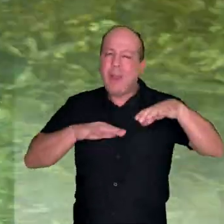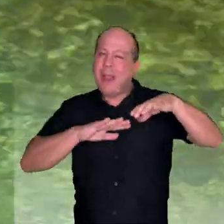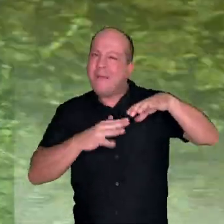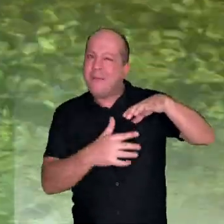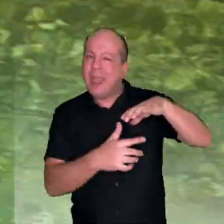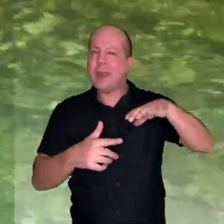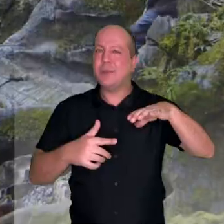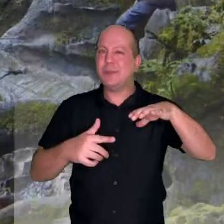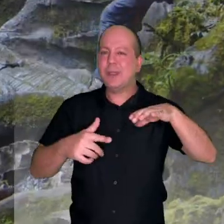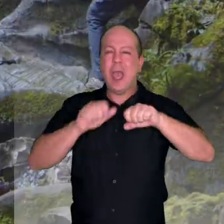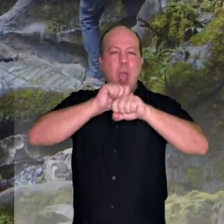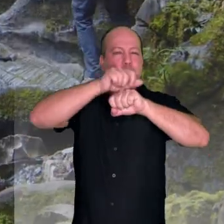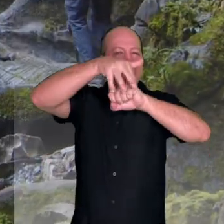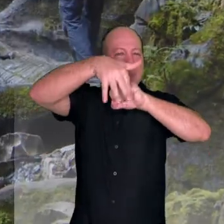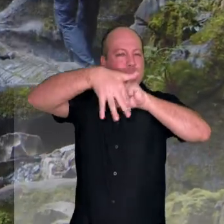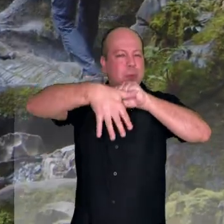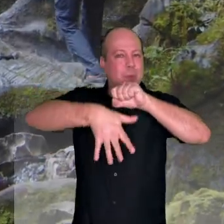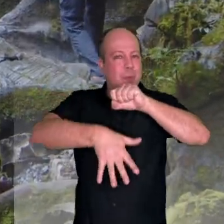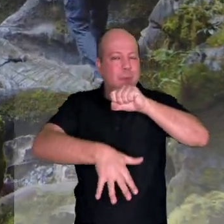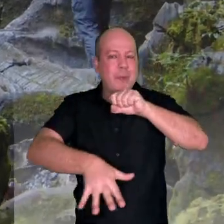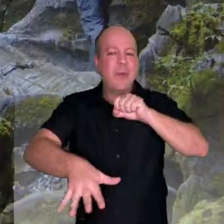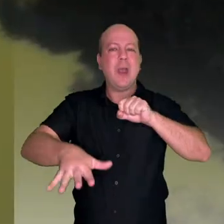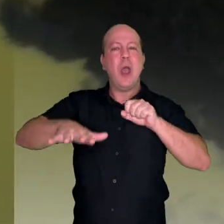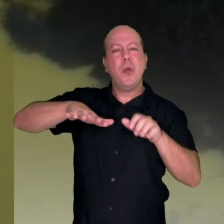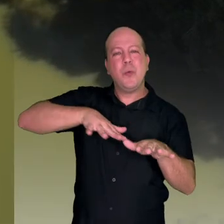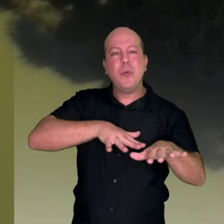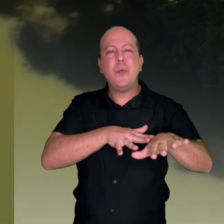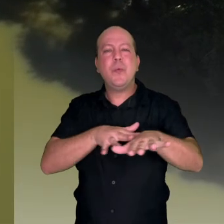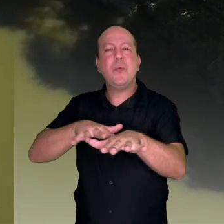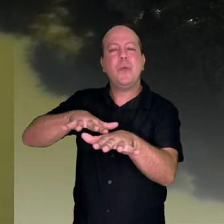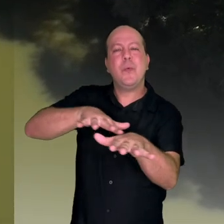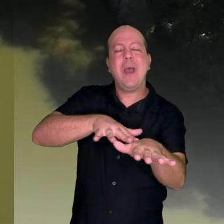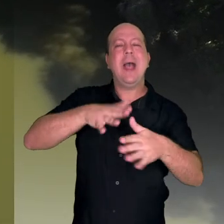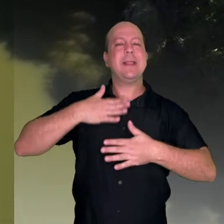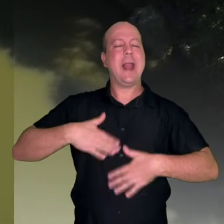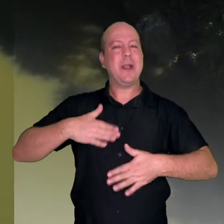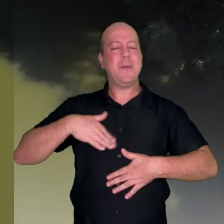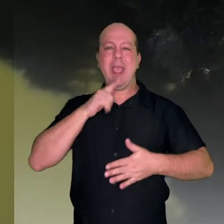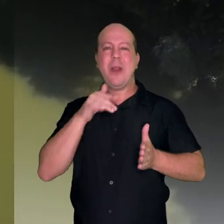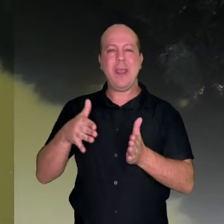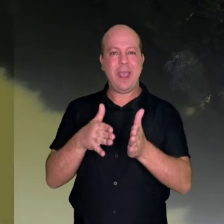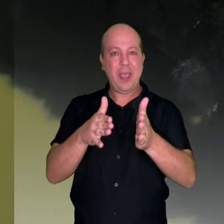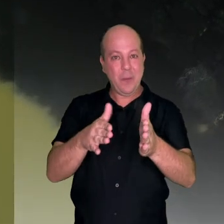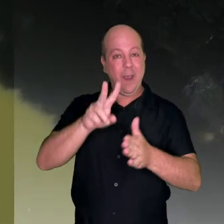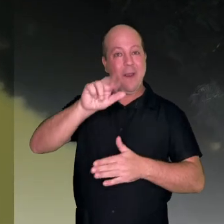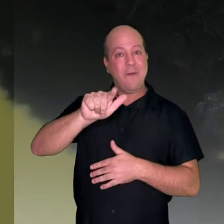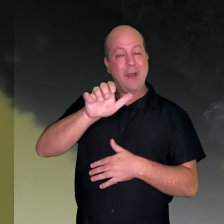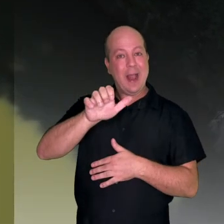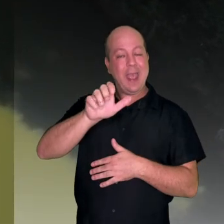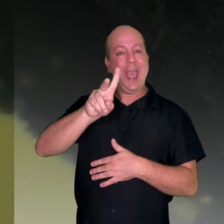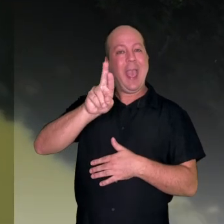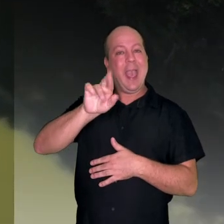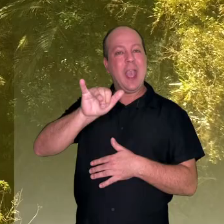suas cavernas, o sussurro de suas cachoeiras e o fluxo tranquilo dos rios que modam a vida no Vale do